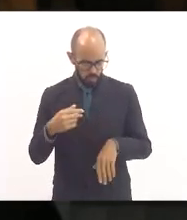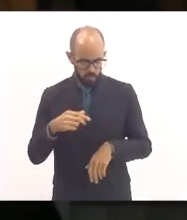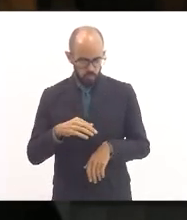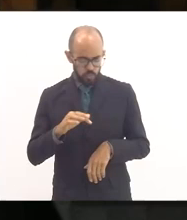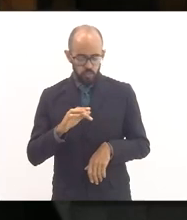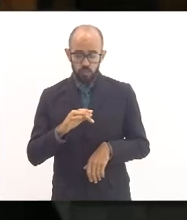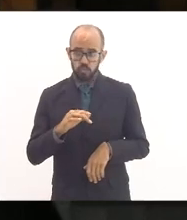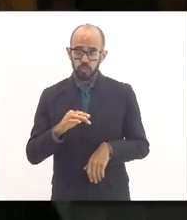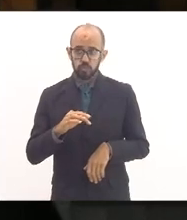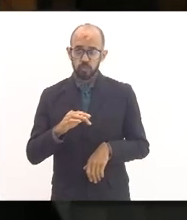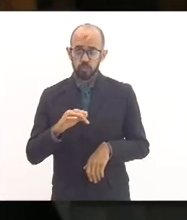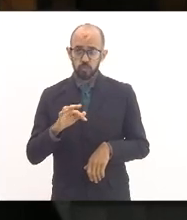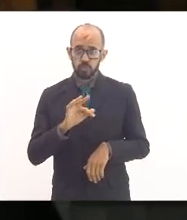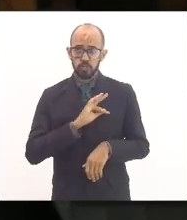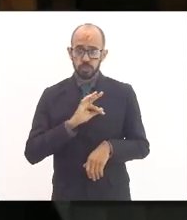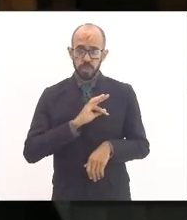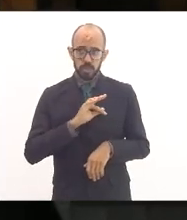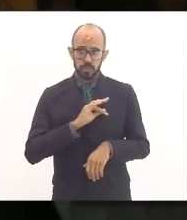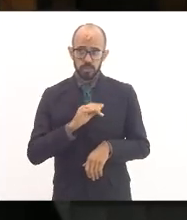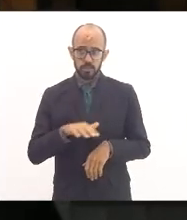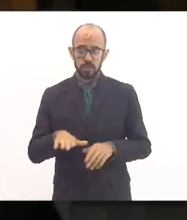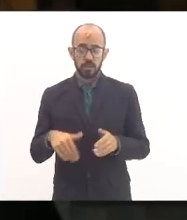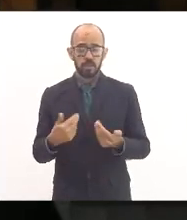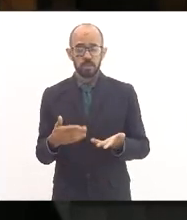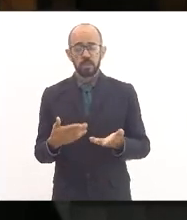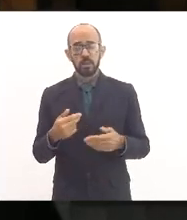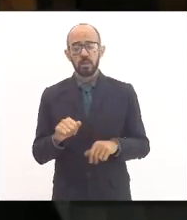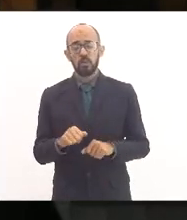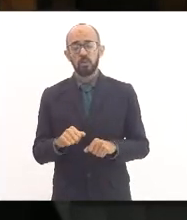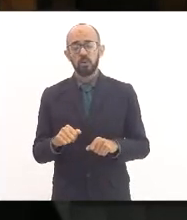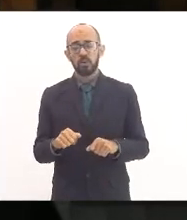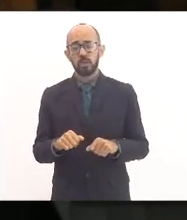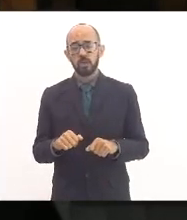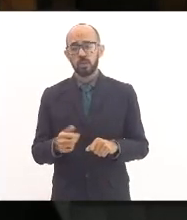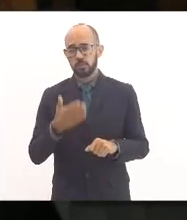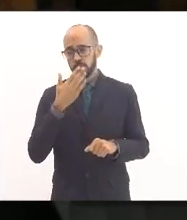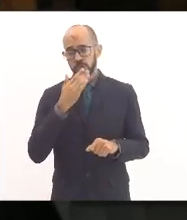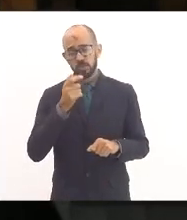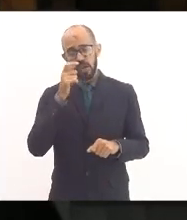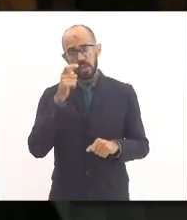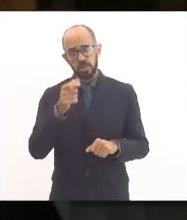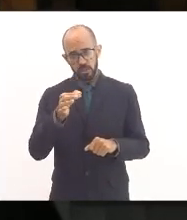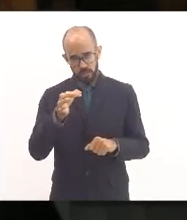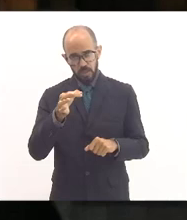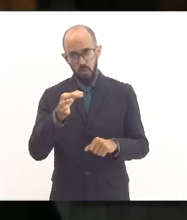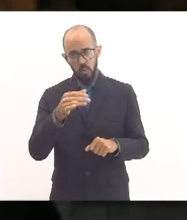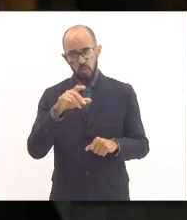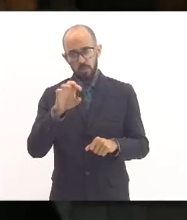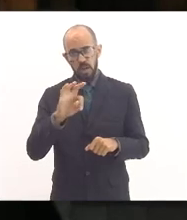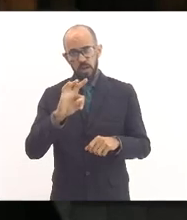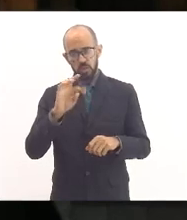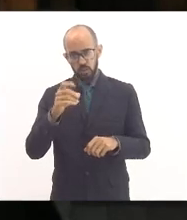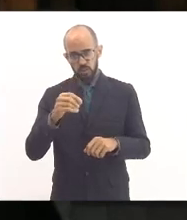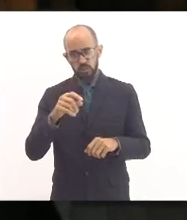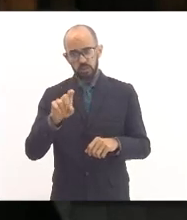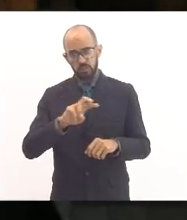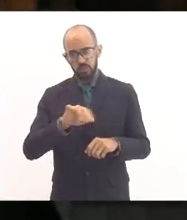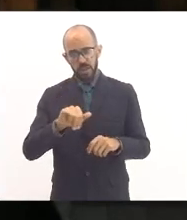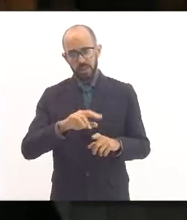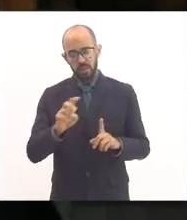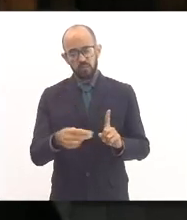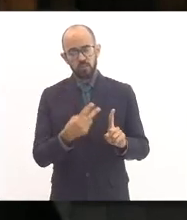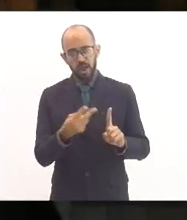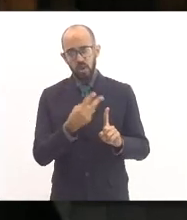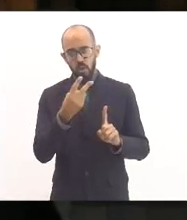deputados não chamar atenção para a magnitude dessa emenda que vai sobre a maneira valorizar